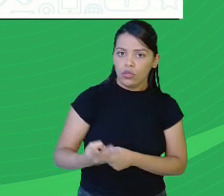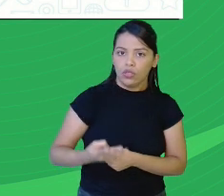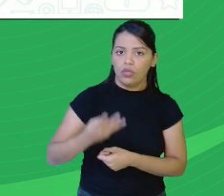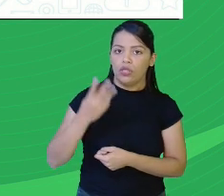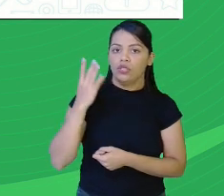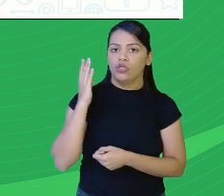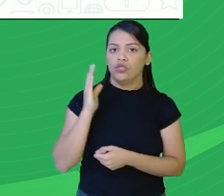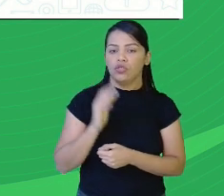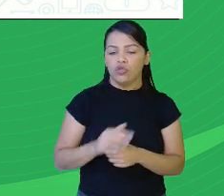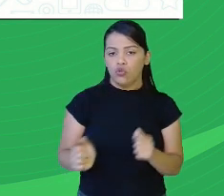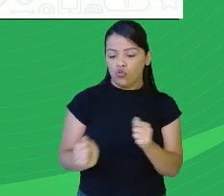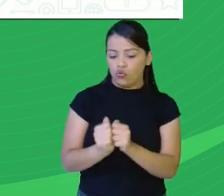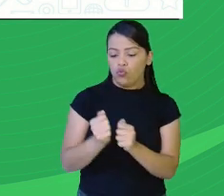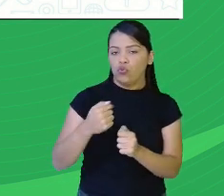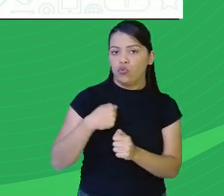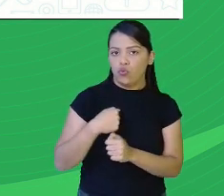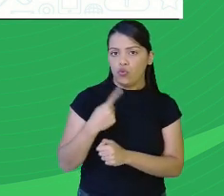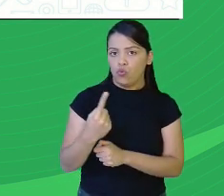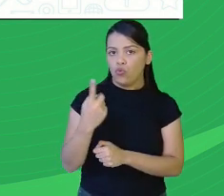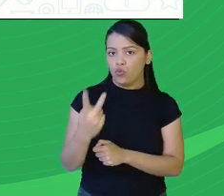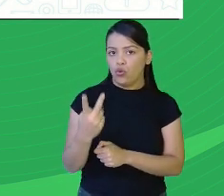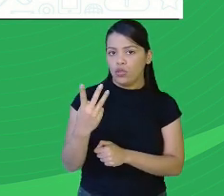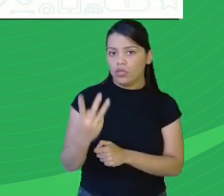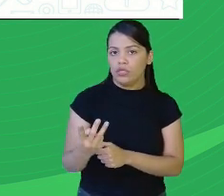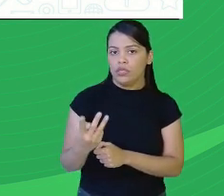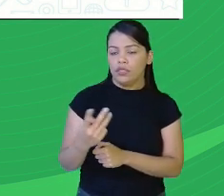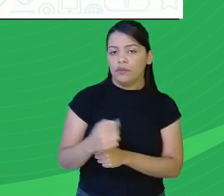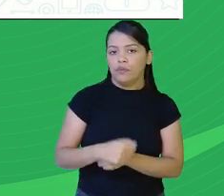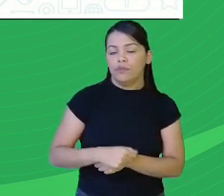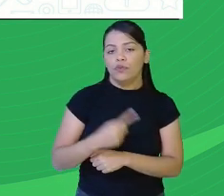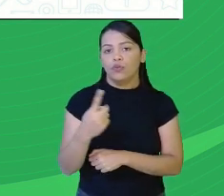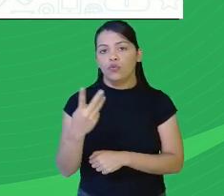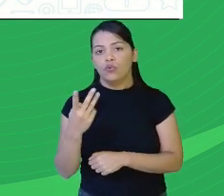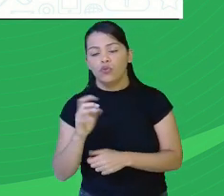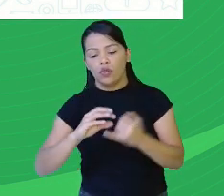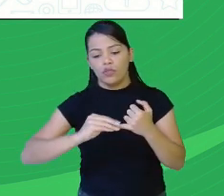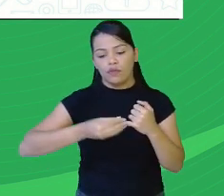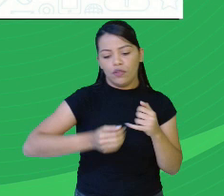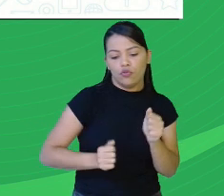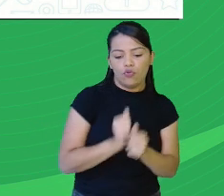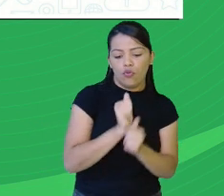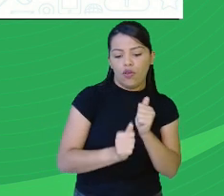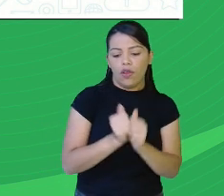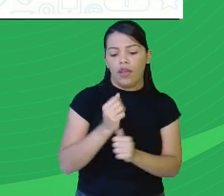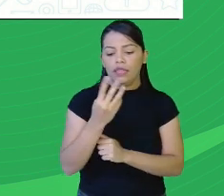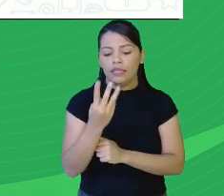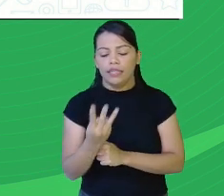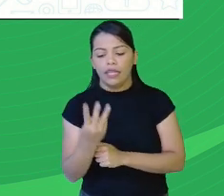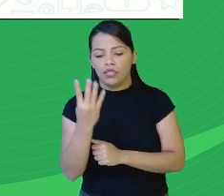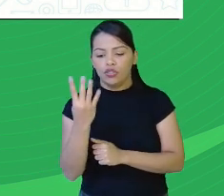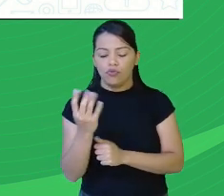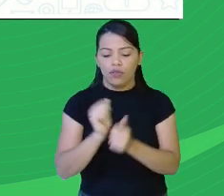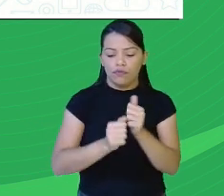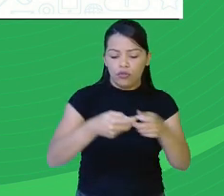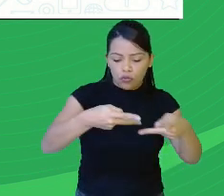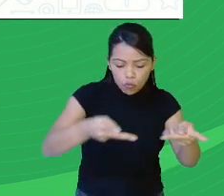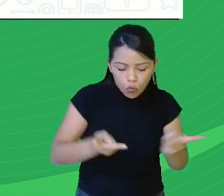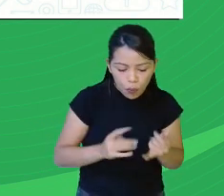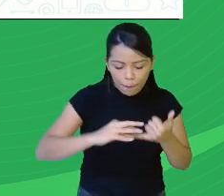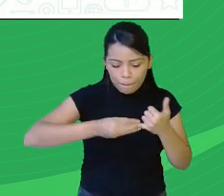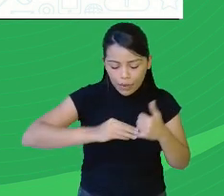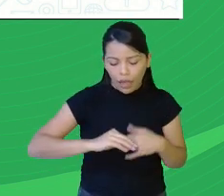2, 3. 1, 2, feijão com arroz. 3, 4, feijão no